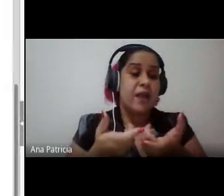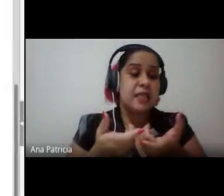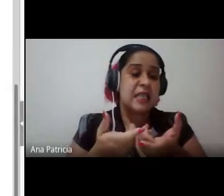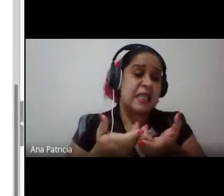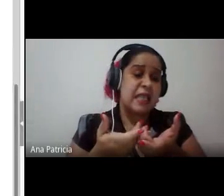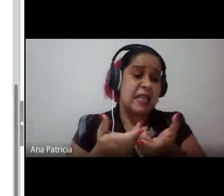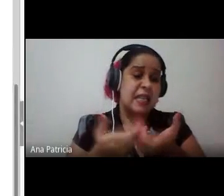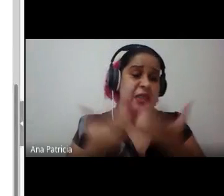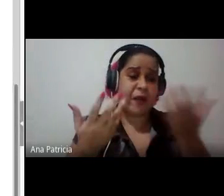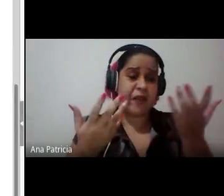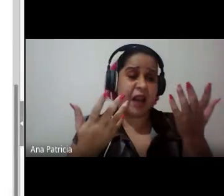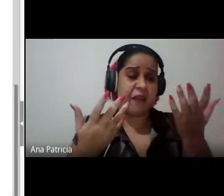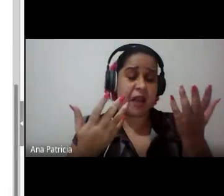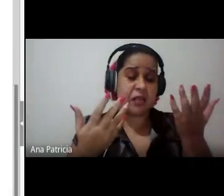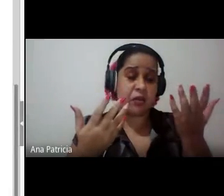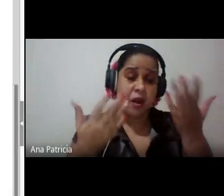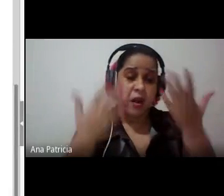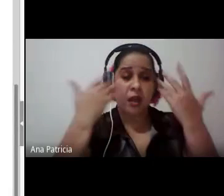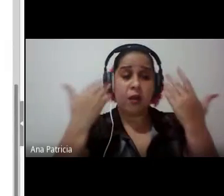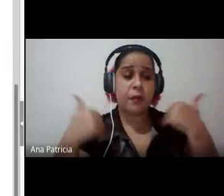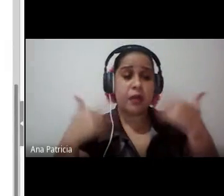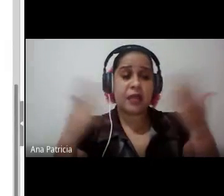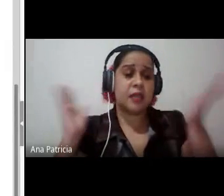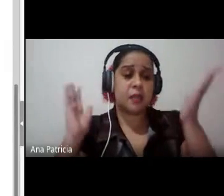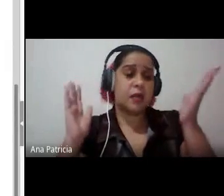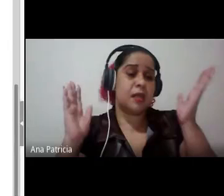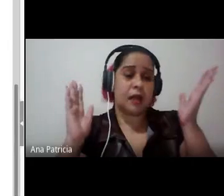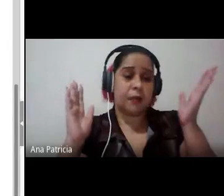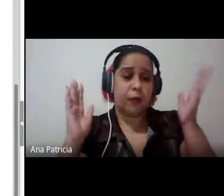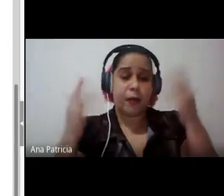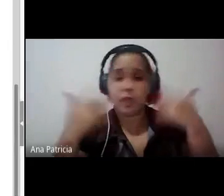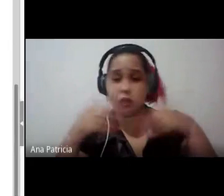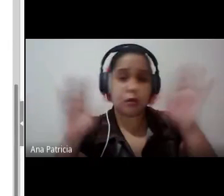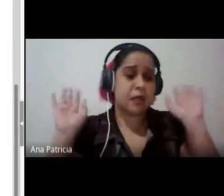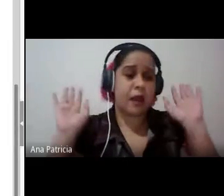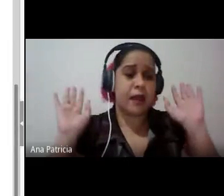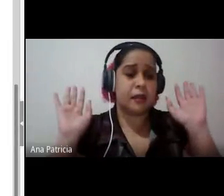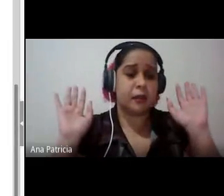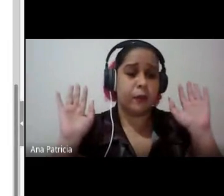Como é que eu faço essa sinalização para ficar fácil? Eu lembro da Santíssima Trindade, porque para a gente